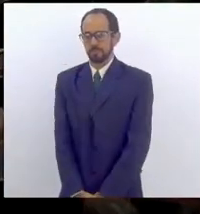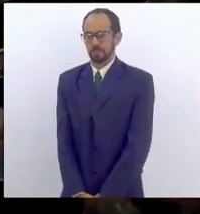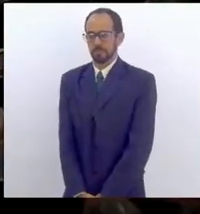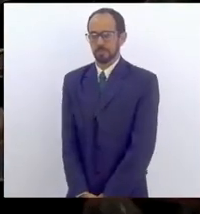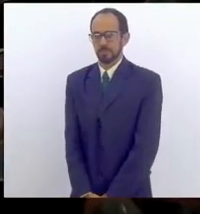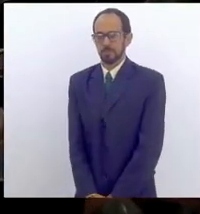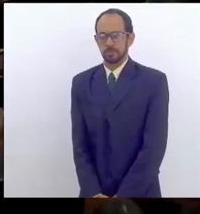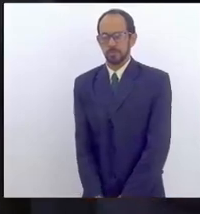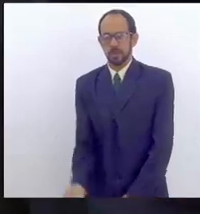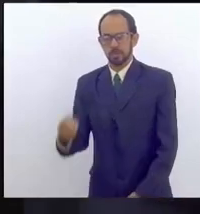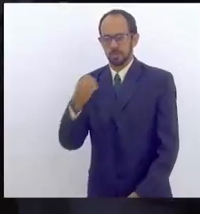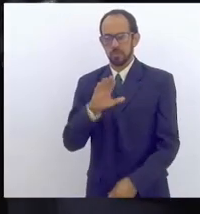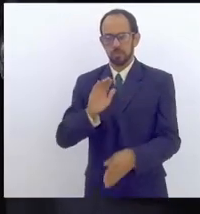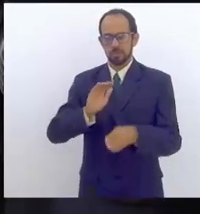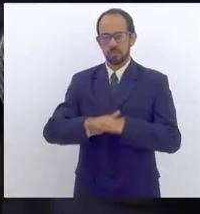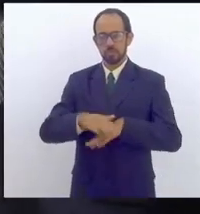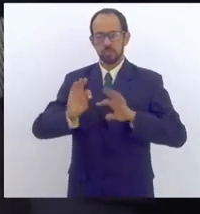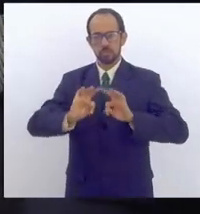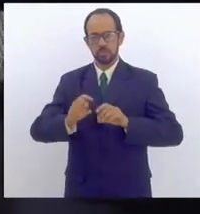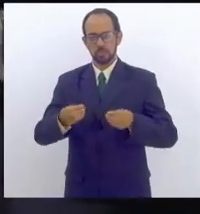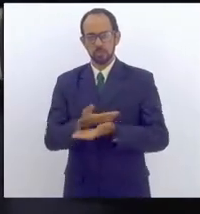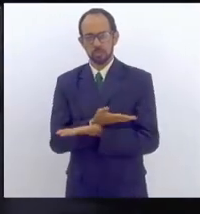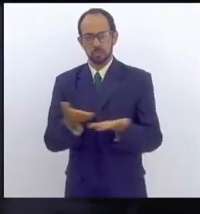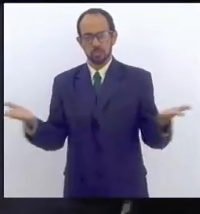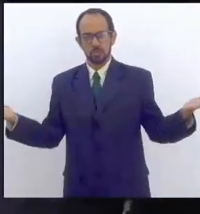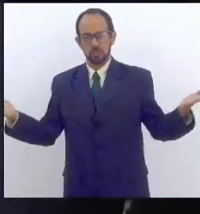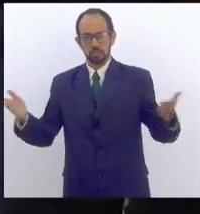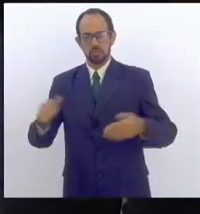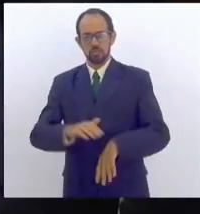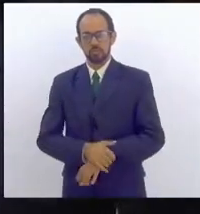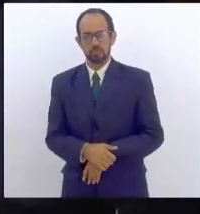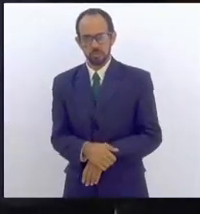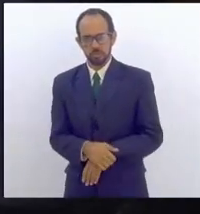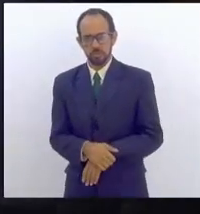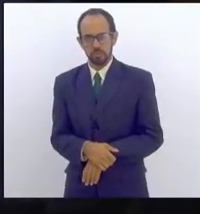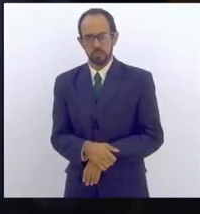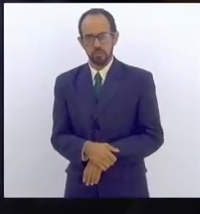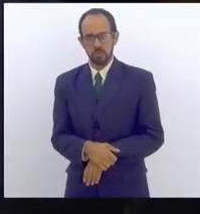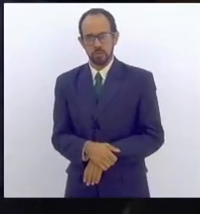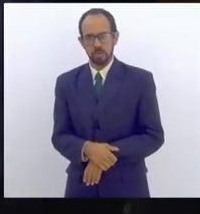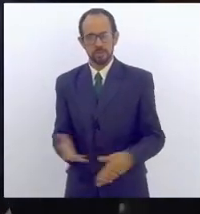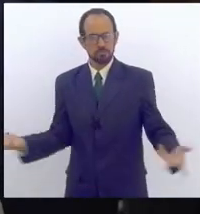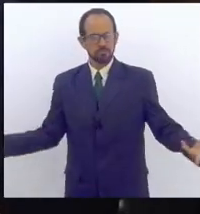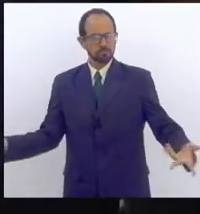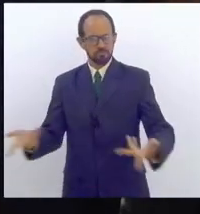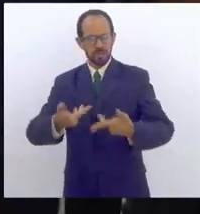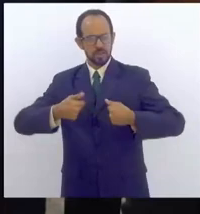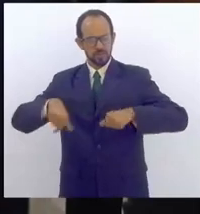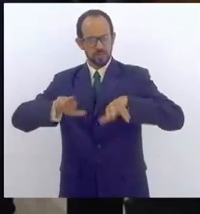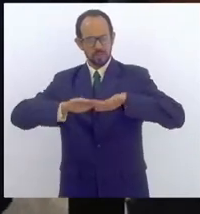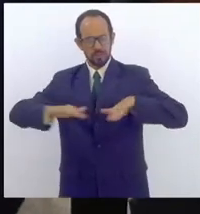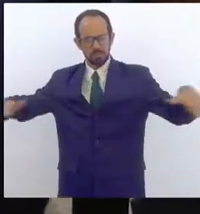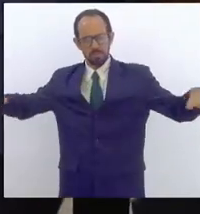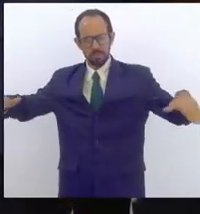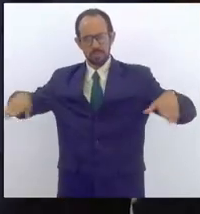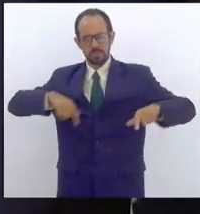Boa noite a todos e a todas, a esta magna mesa que preside os